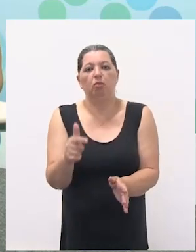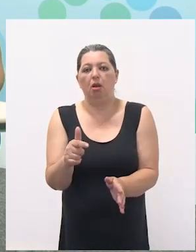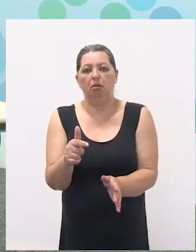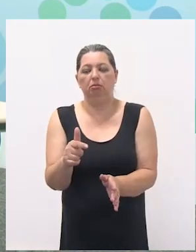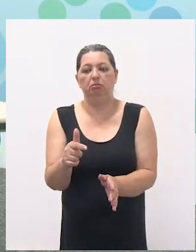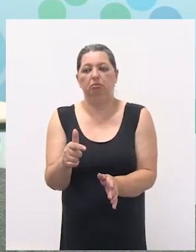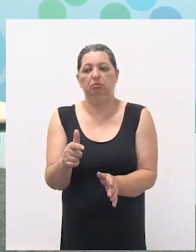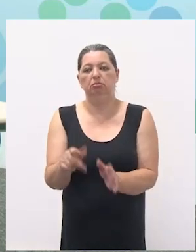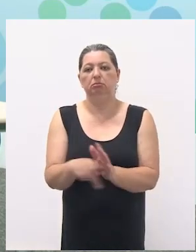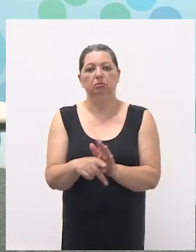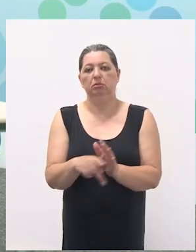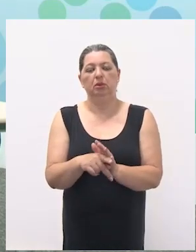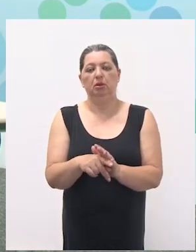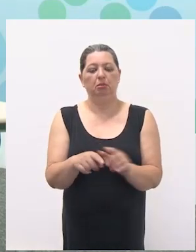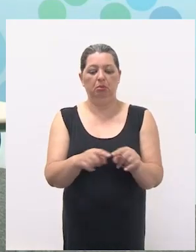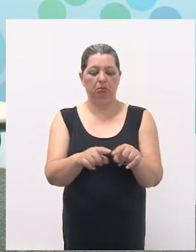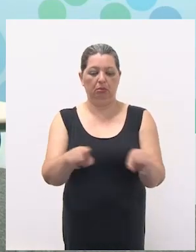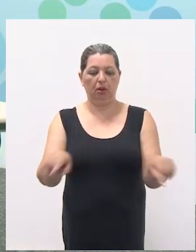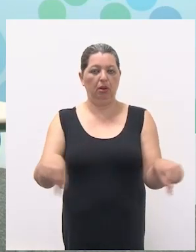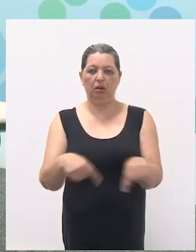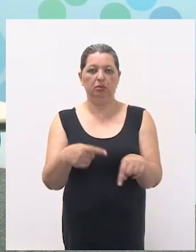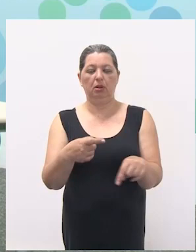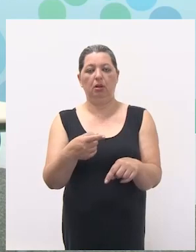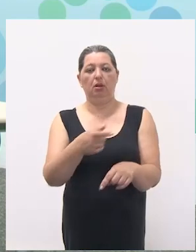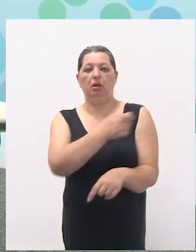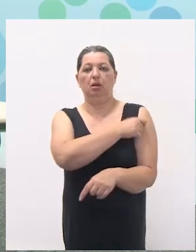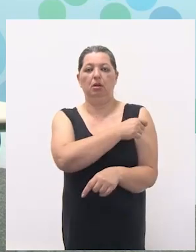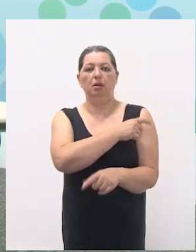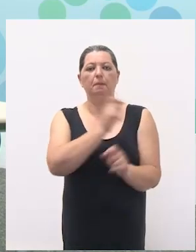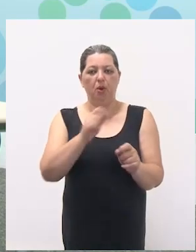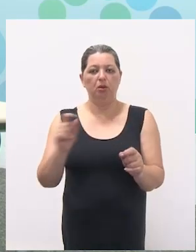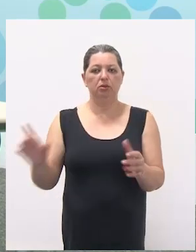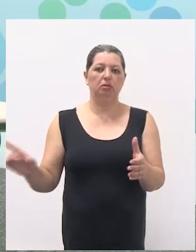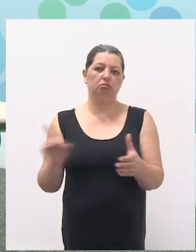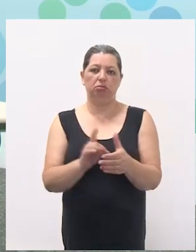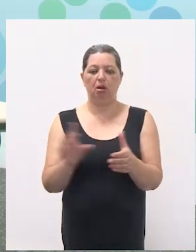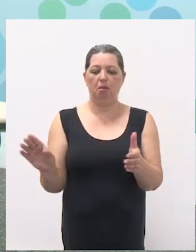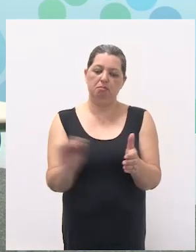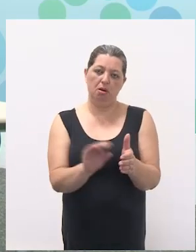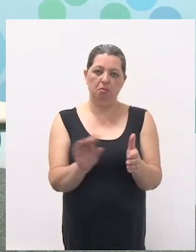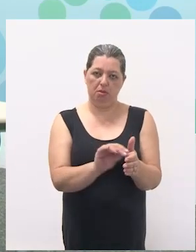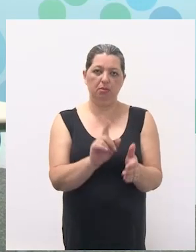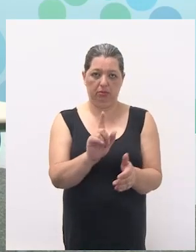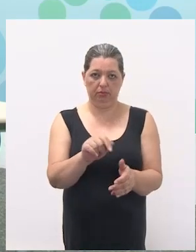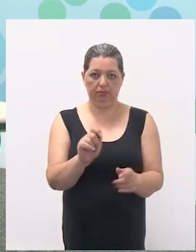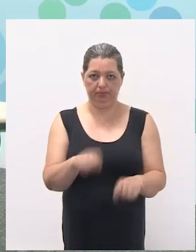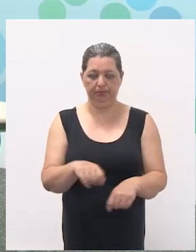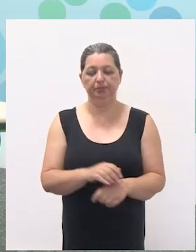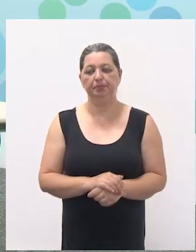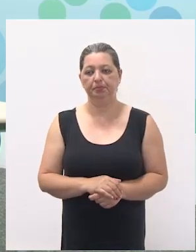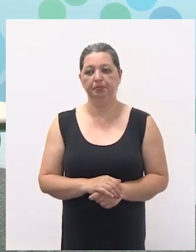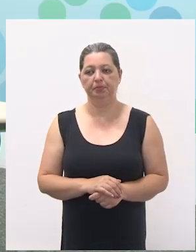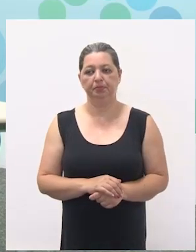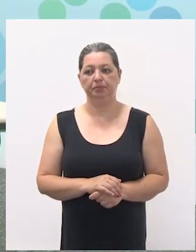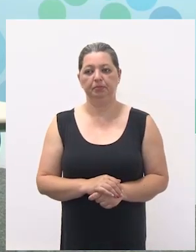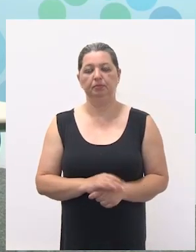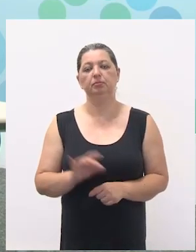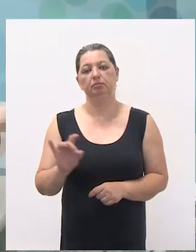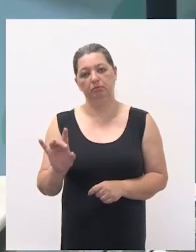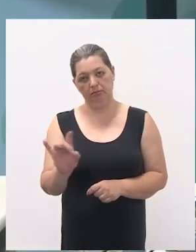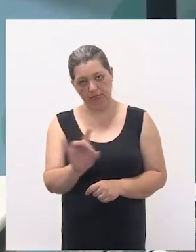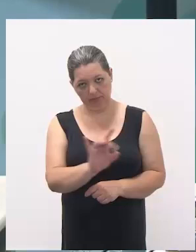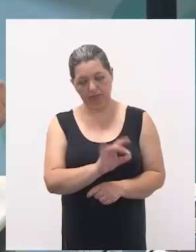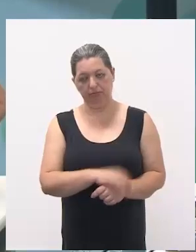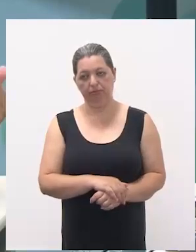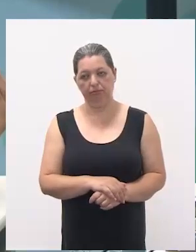aluno que não está lá. Eu posso inserir ele manualmente um a um? Pode fazer o processo que o Marcos explicou. Então, um a um. E de